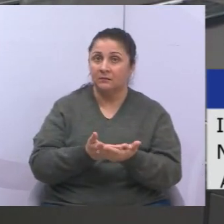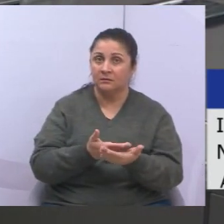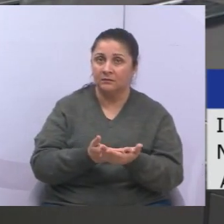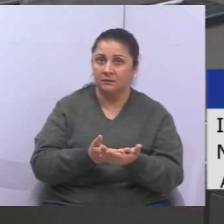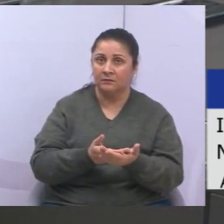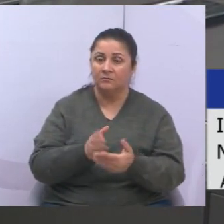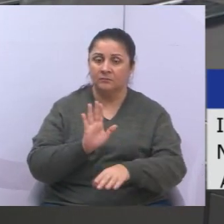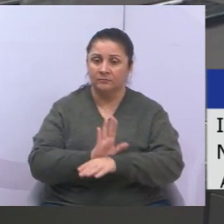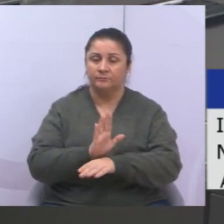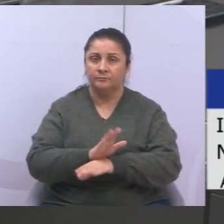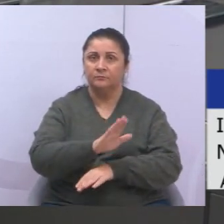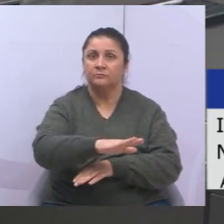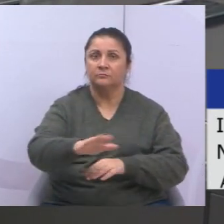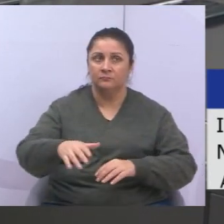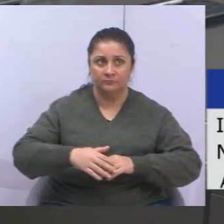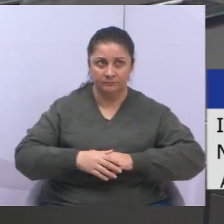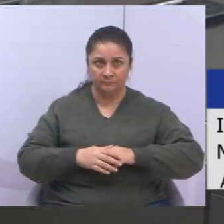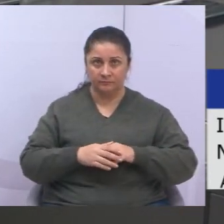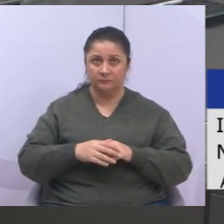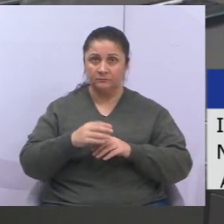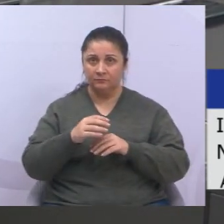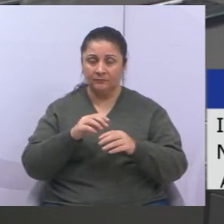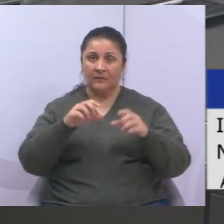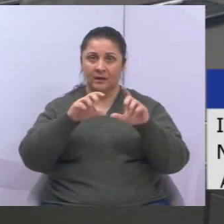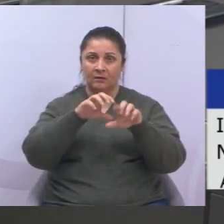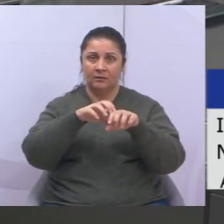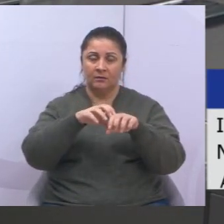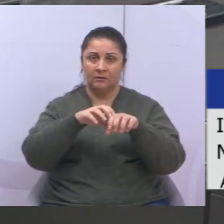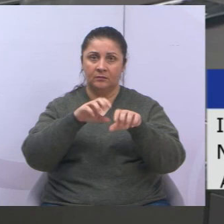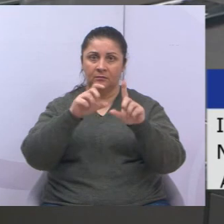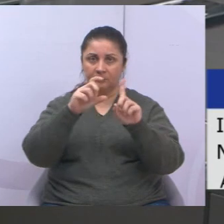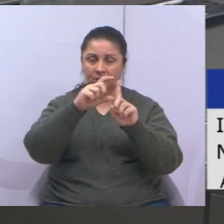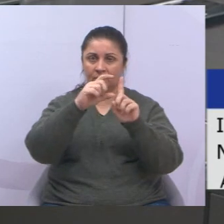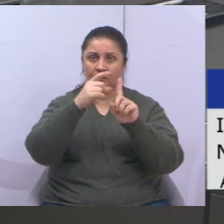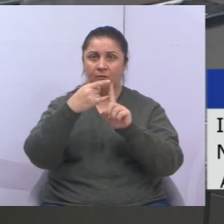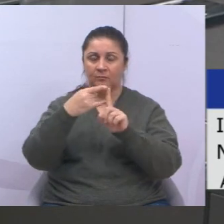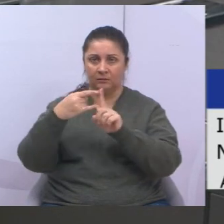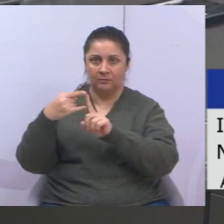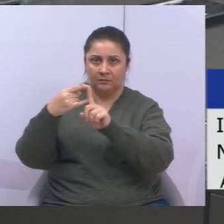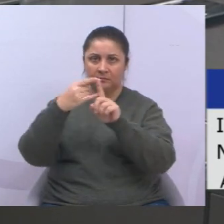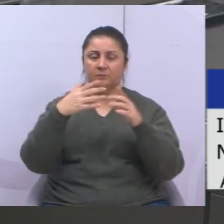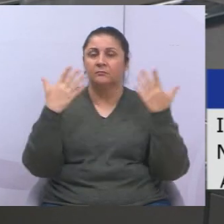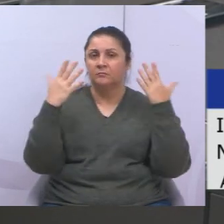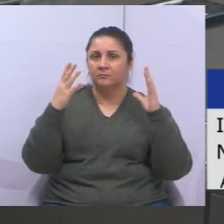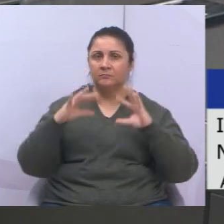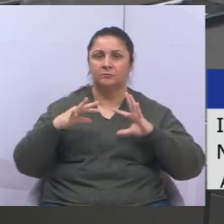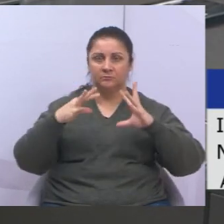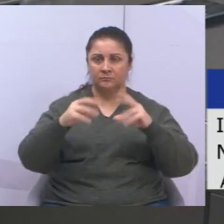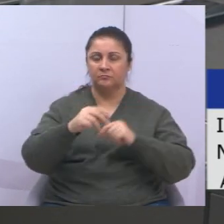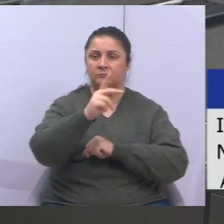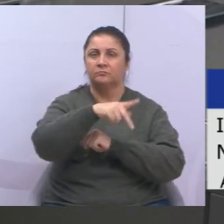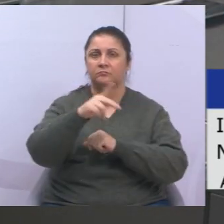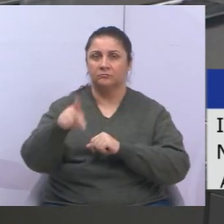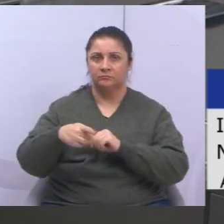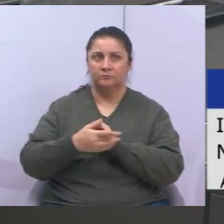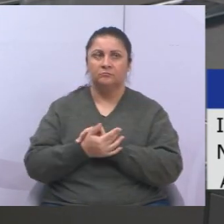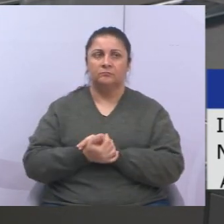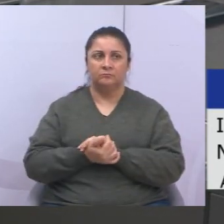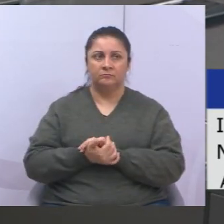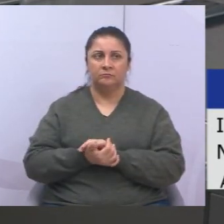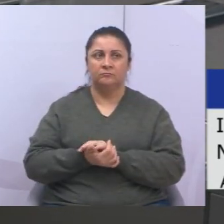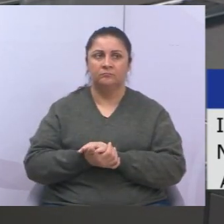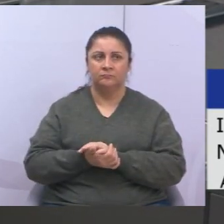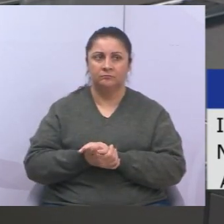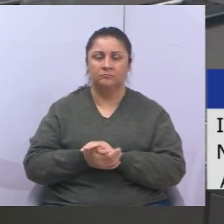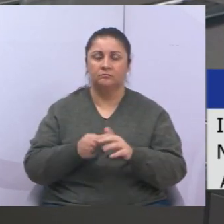as crianças acesso à atividade física. Então, parabéns a todos os educadores físicos e a todos os professores